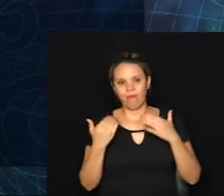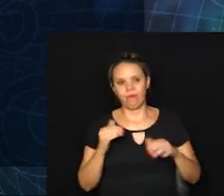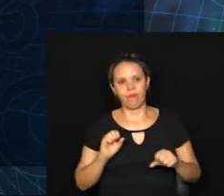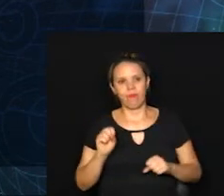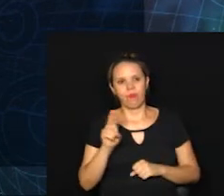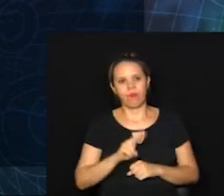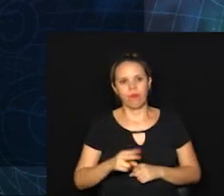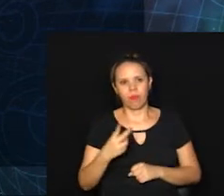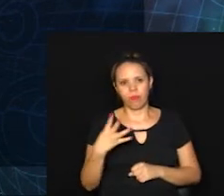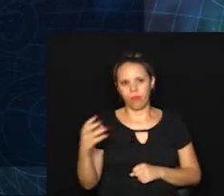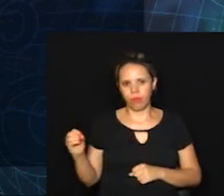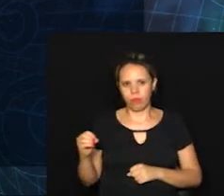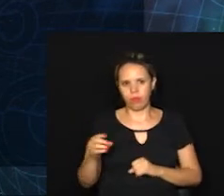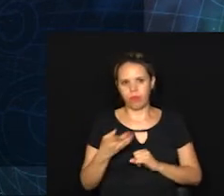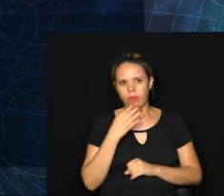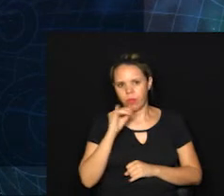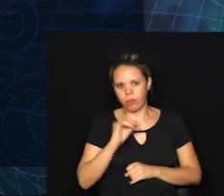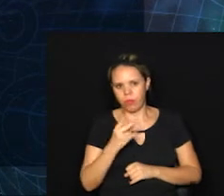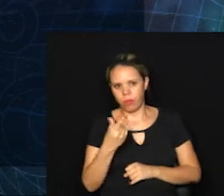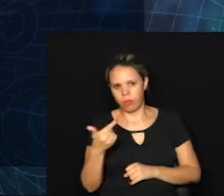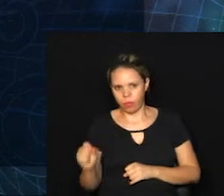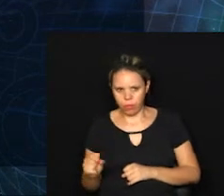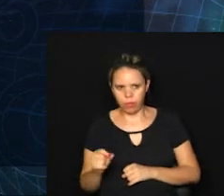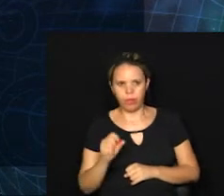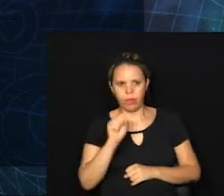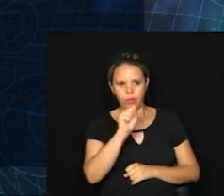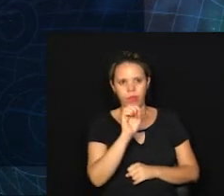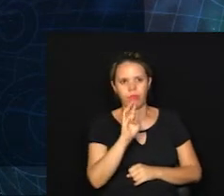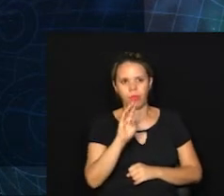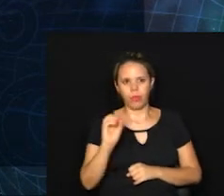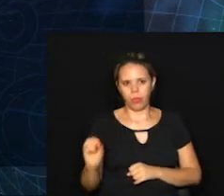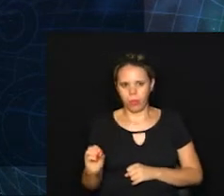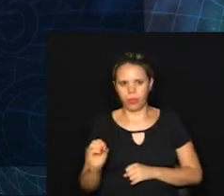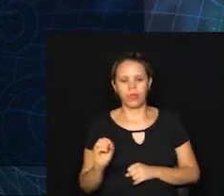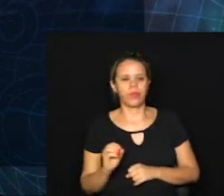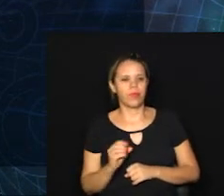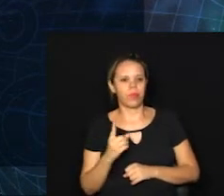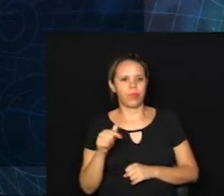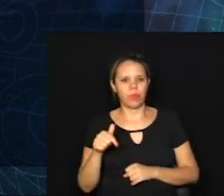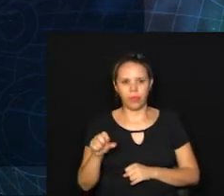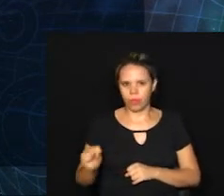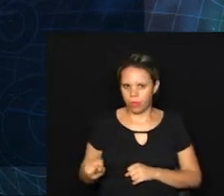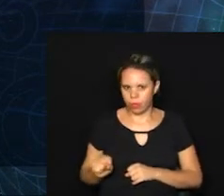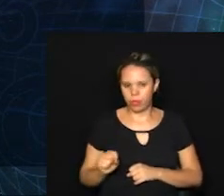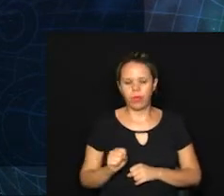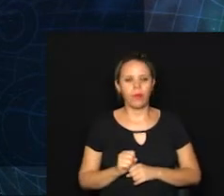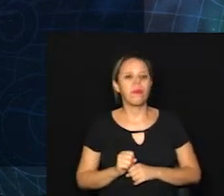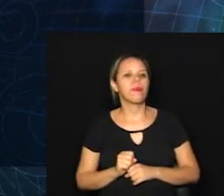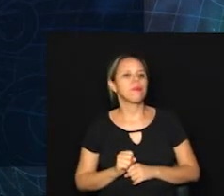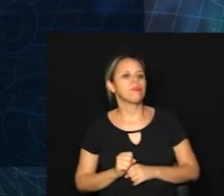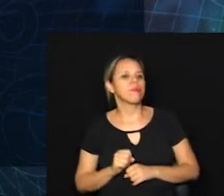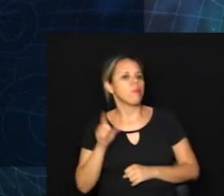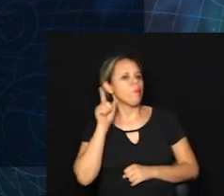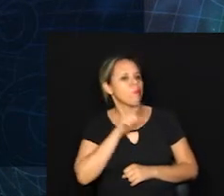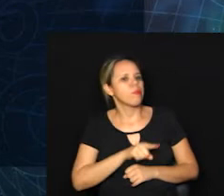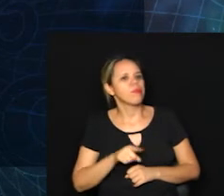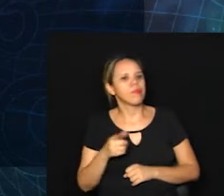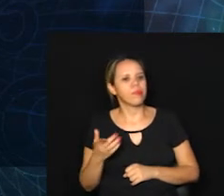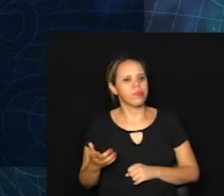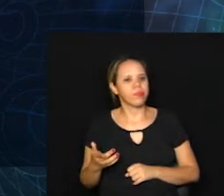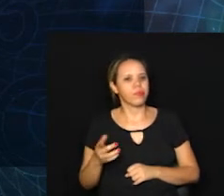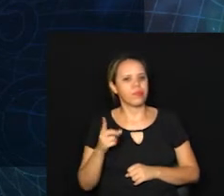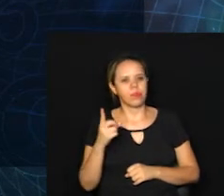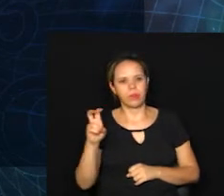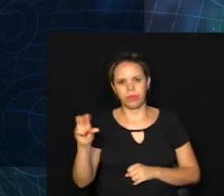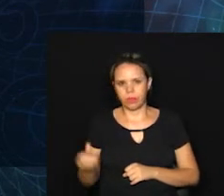com 240, Indaiatuba com 210, Santa Bárbara do Oeste com 178, Americana com